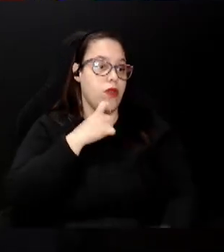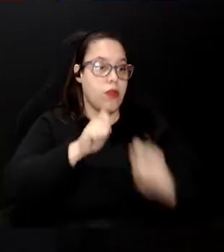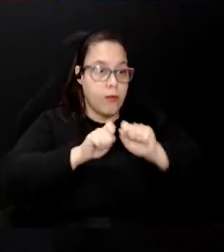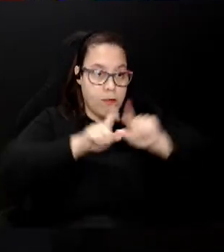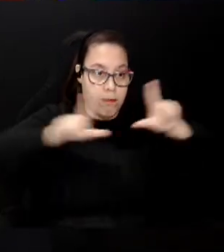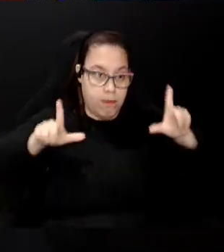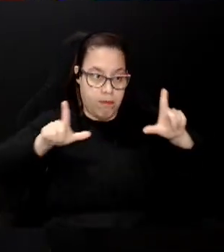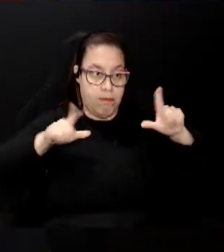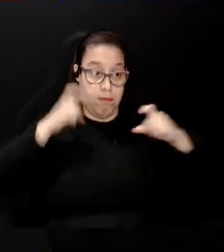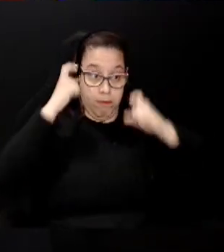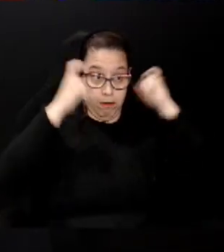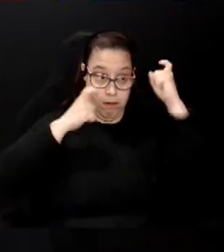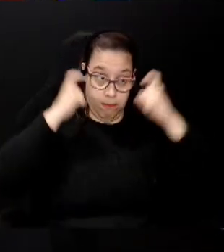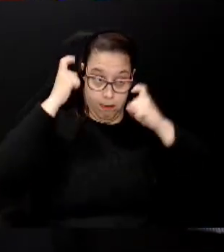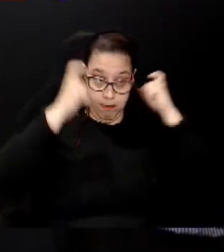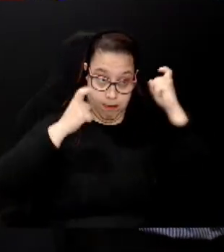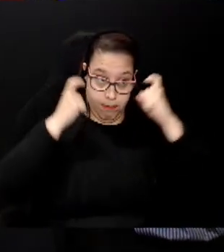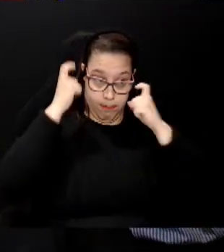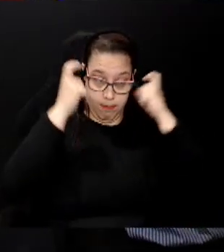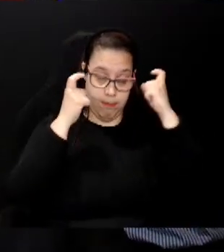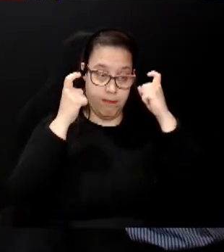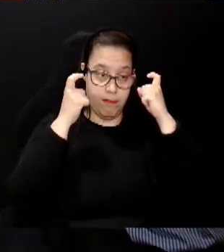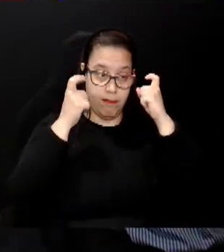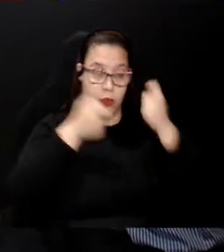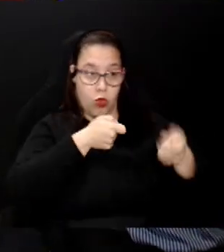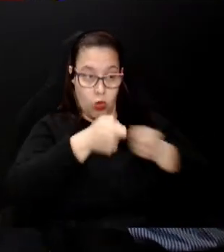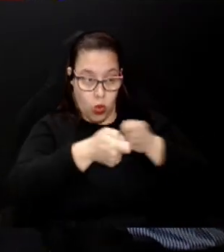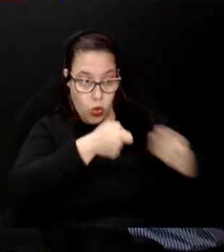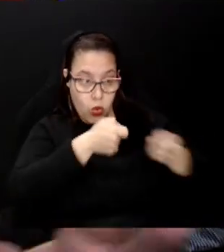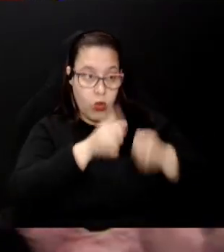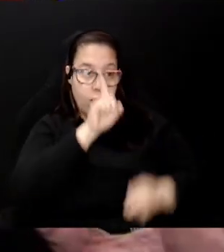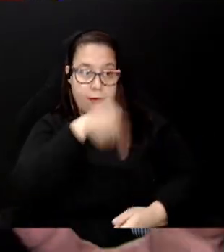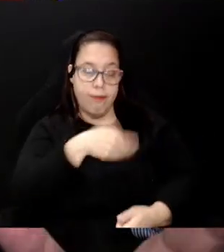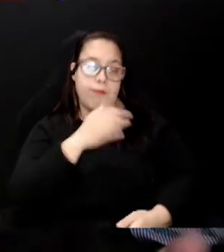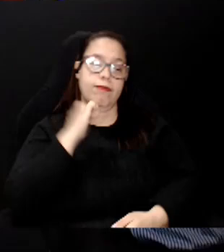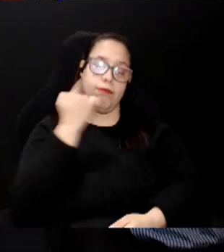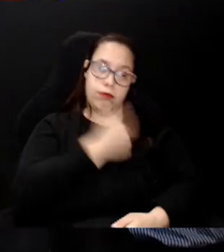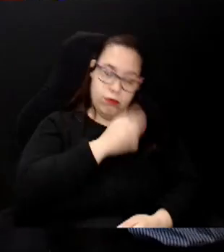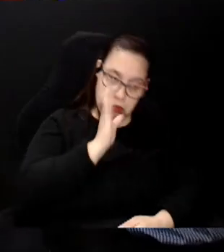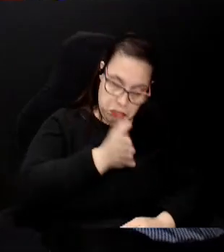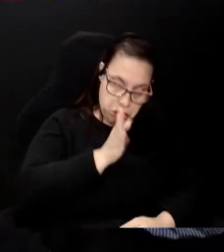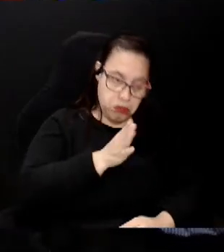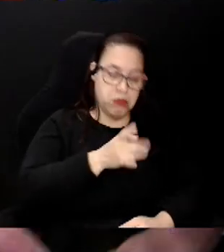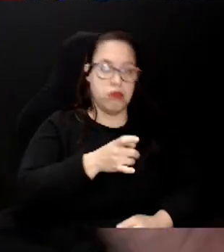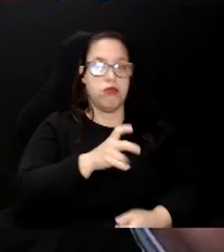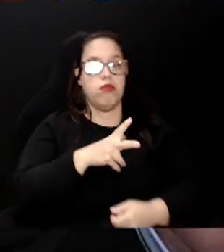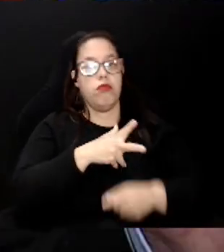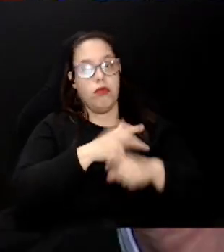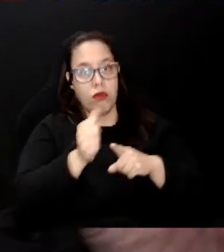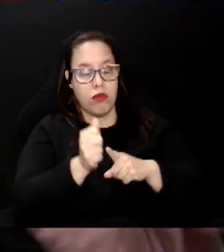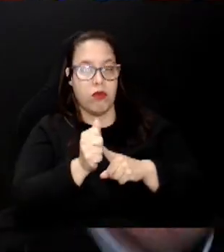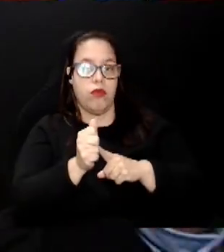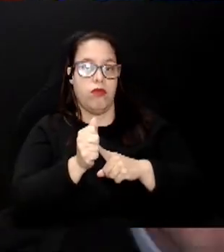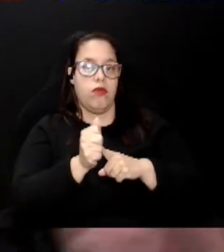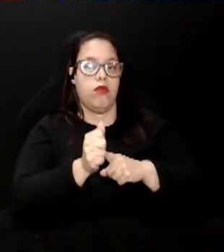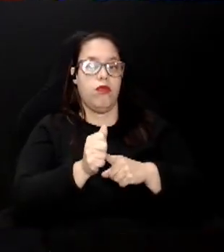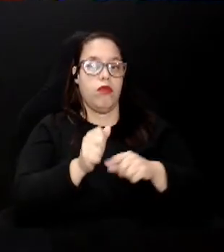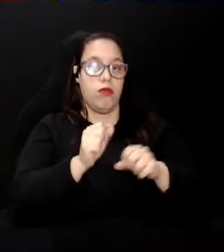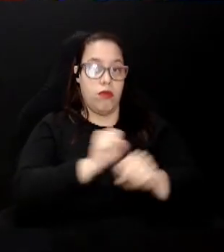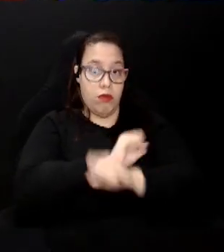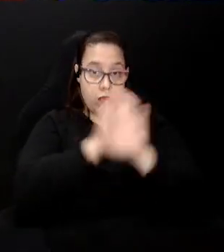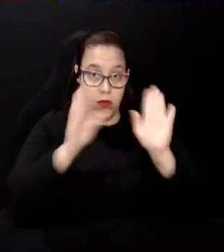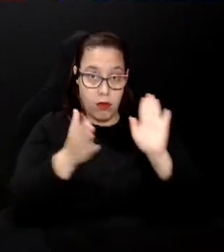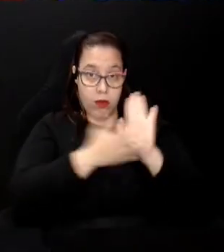preocupação de controle, né? Nós já somos campeões de transparência, conquistamos selo diamante, selo